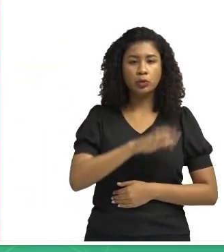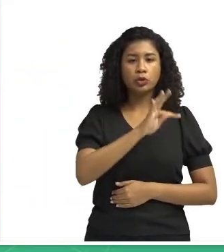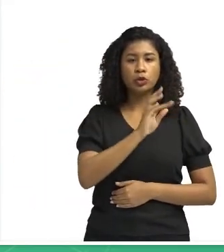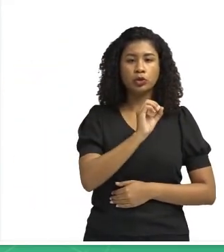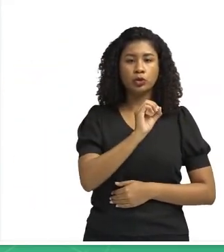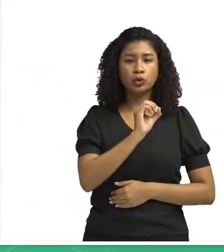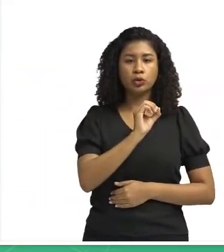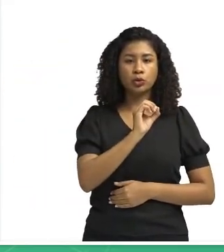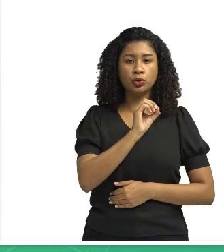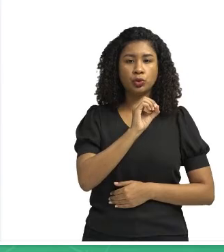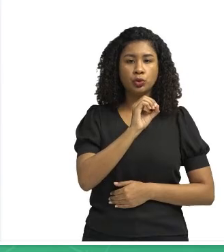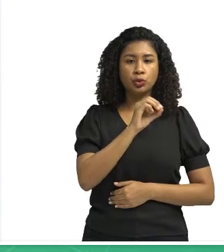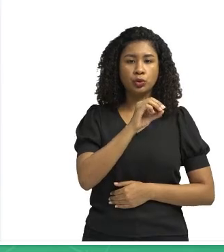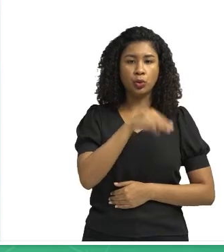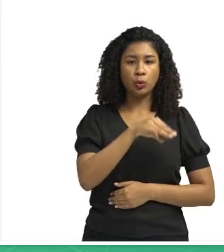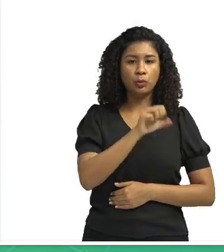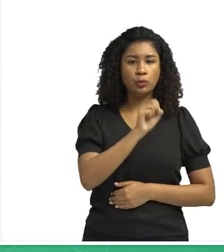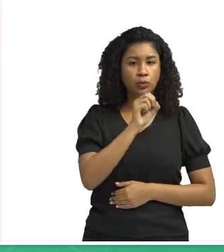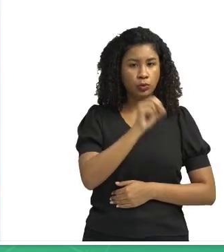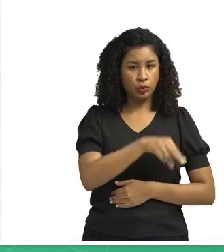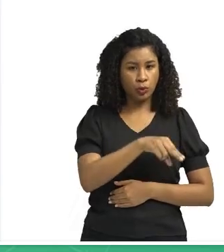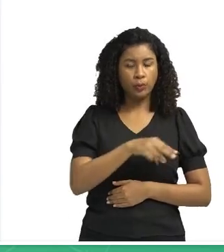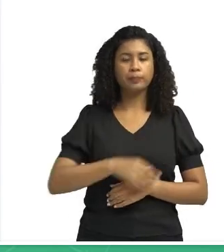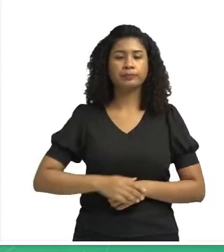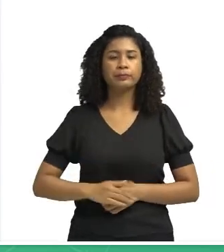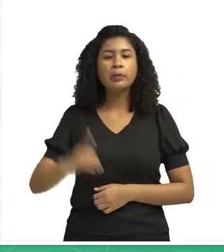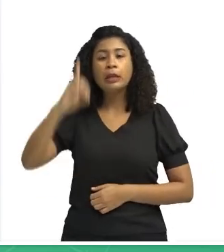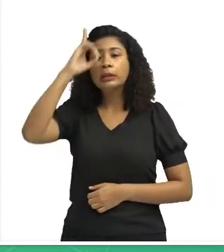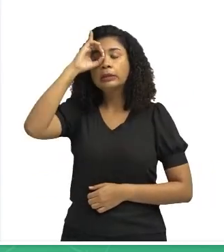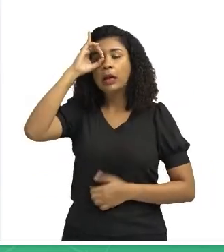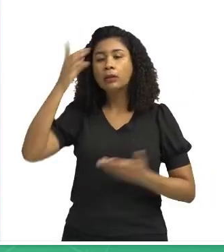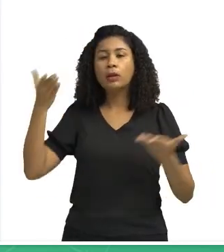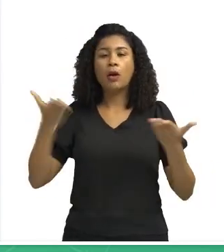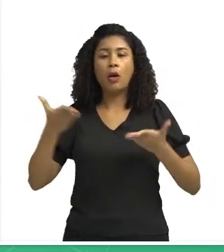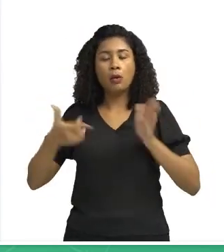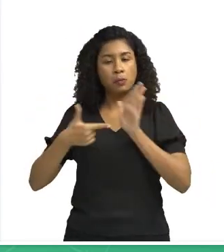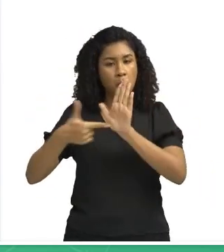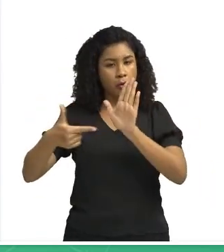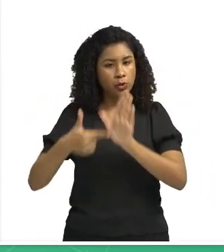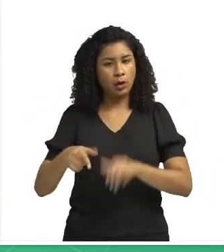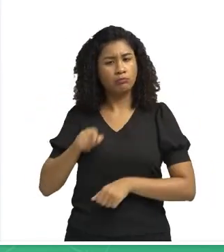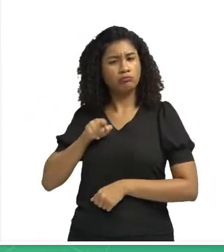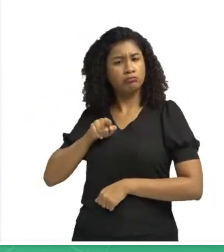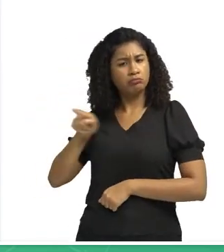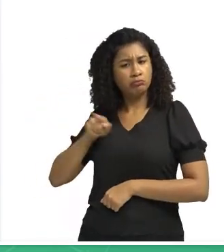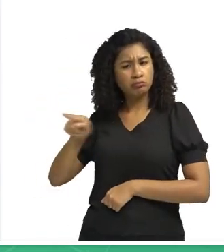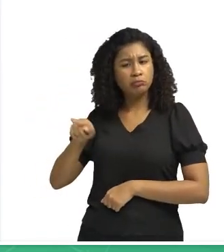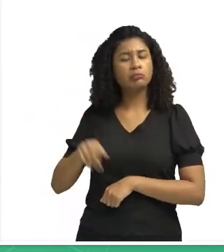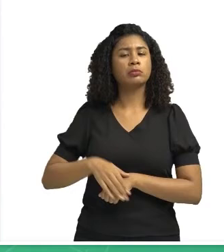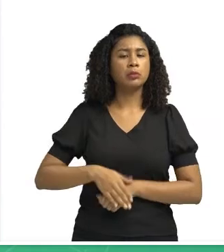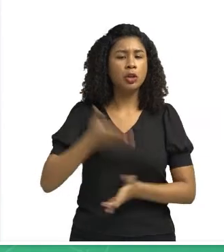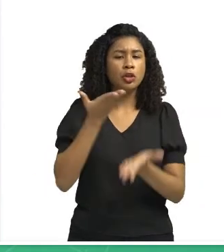né, Dalton. Ele realizou, né, os seus estudos em